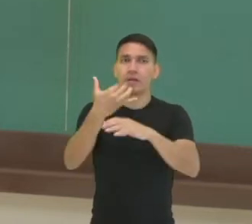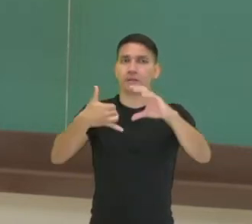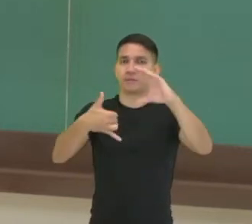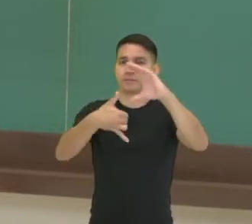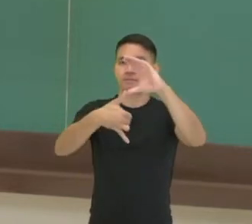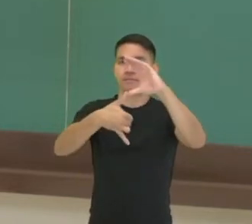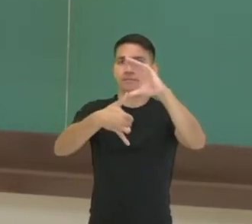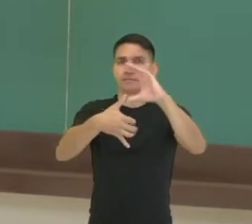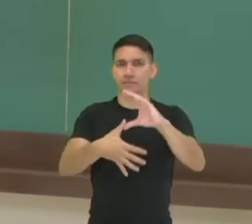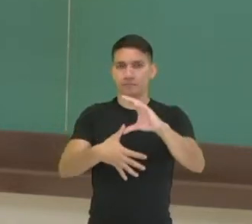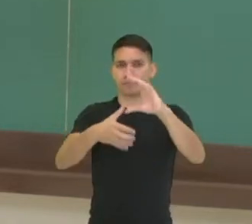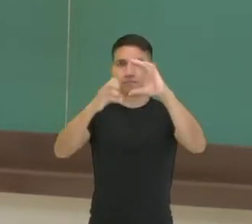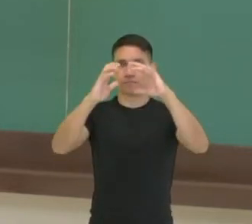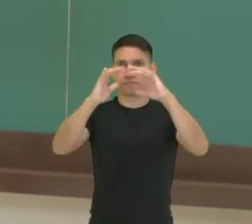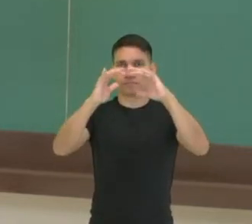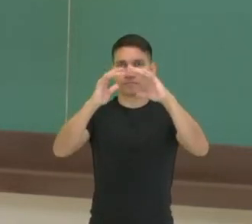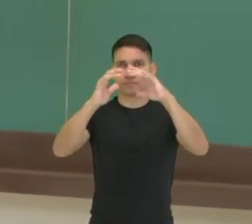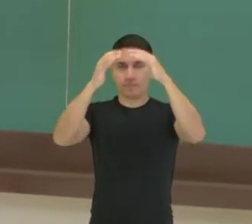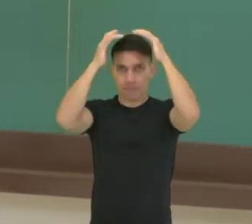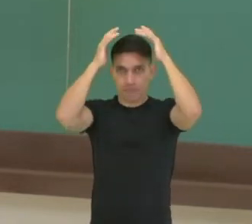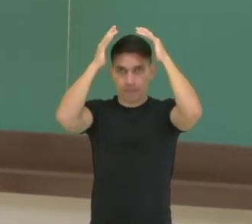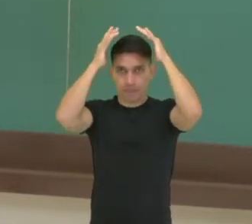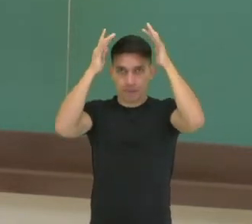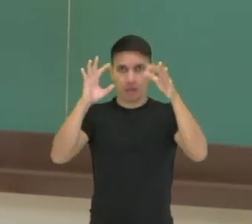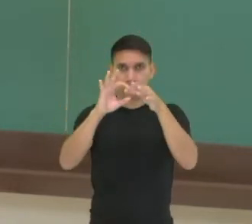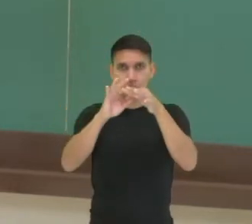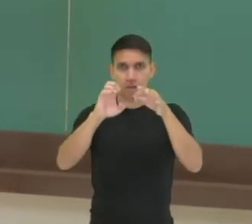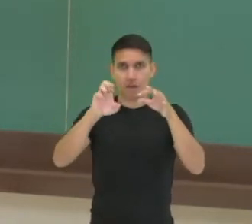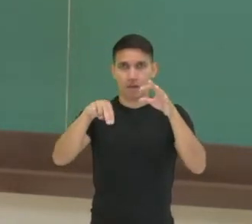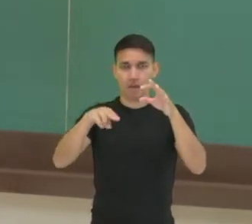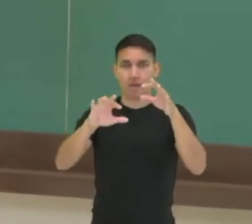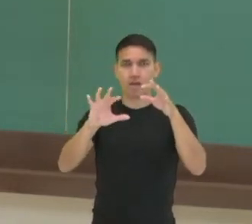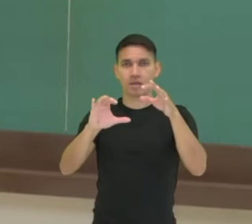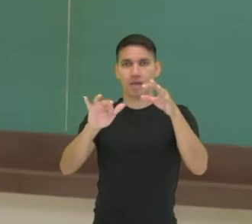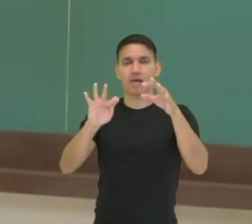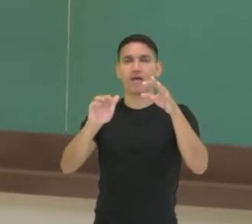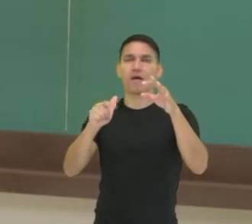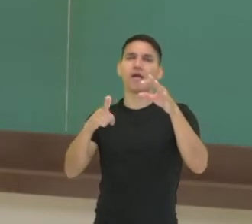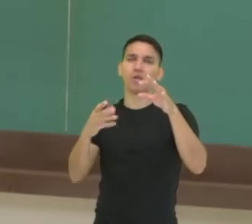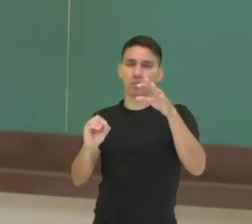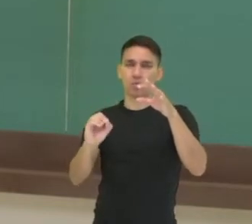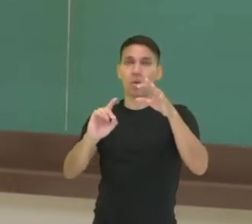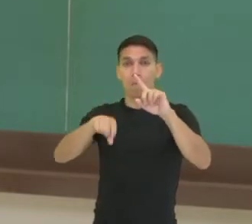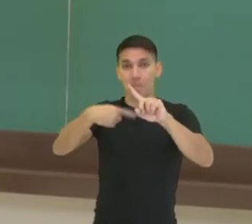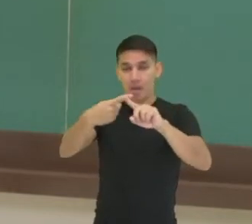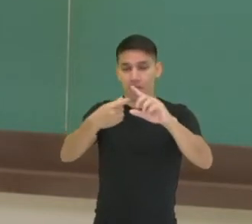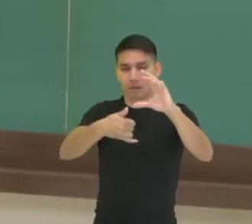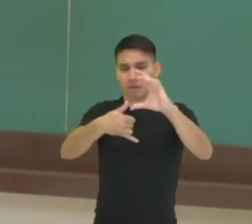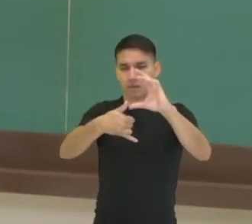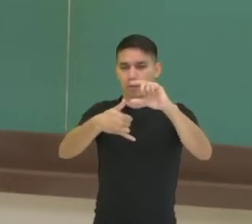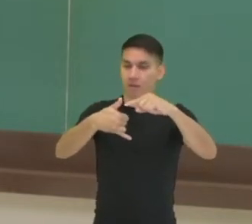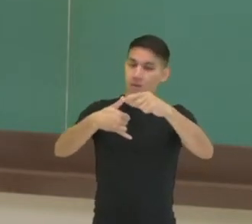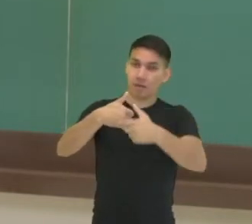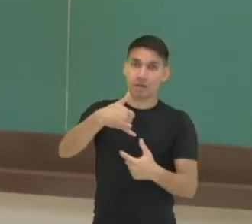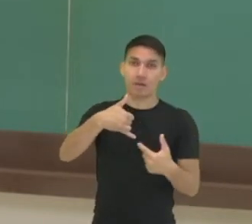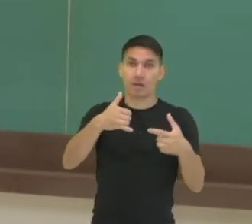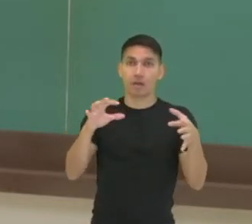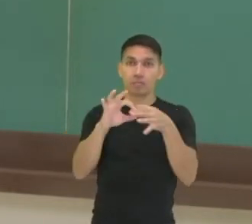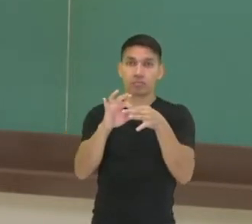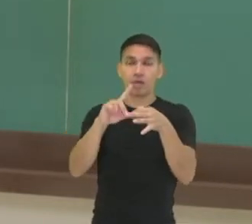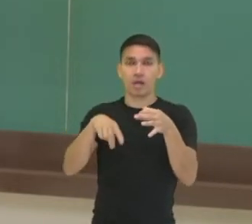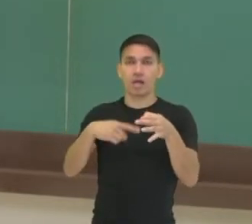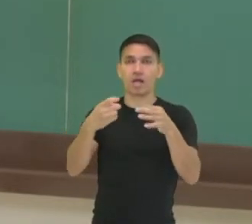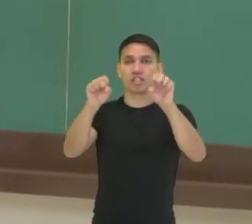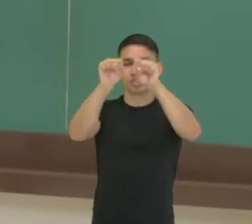de encéfalo. Mais a medula espinal é o nosso sistema nervoso